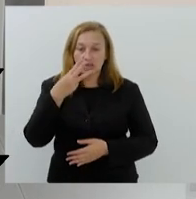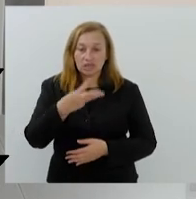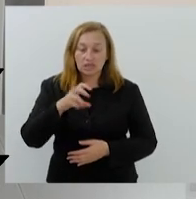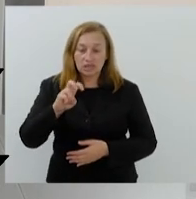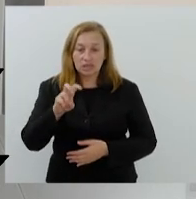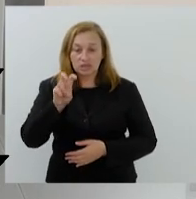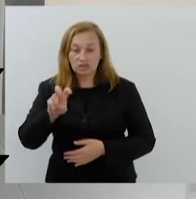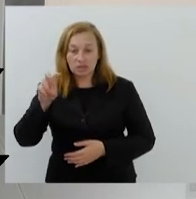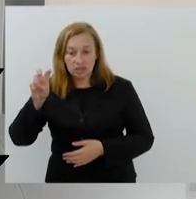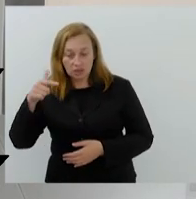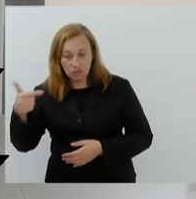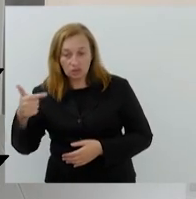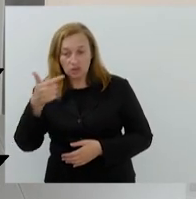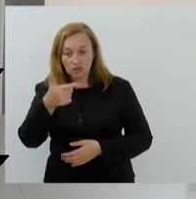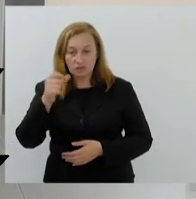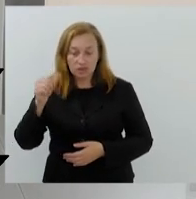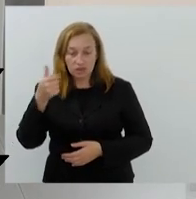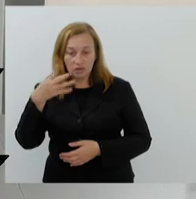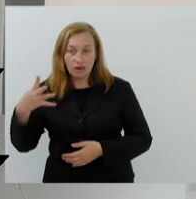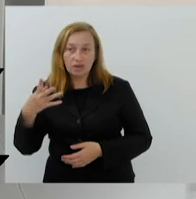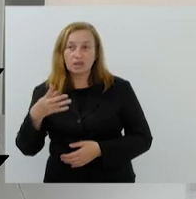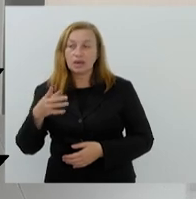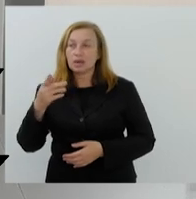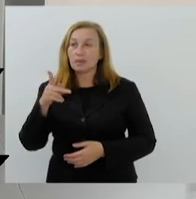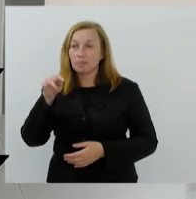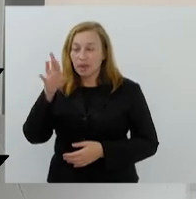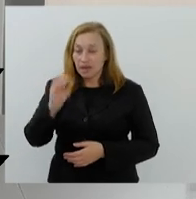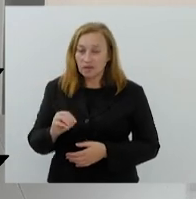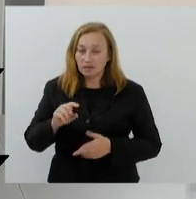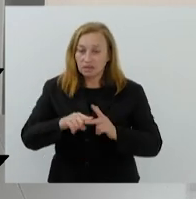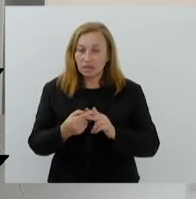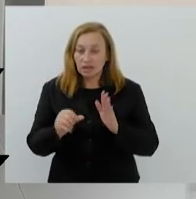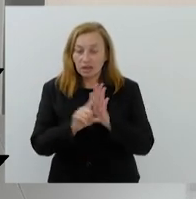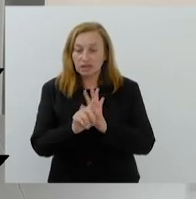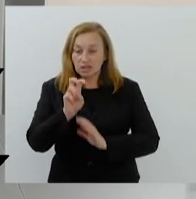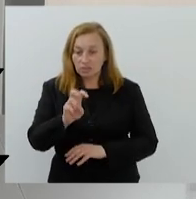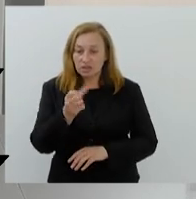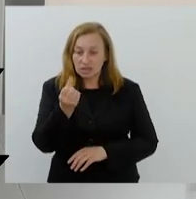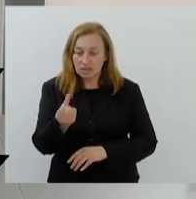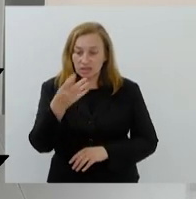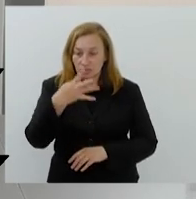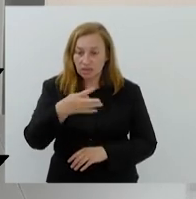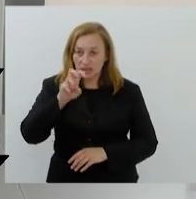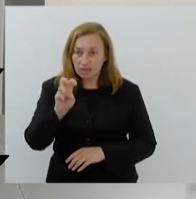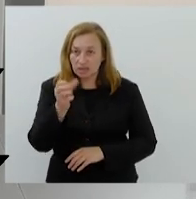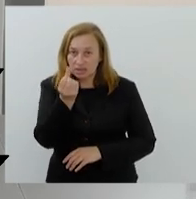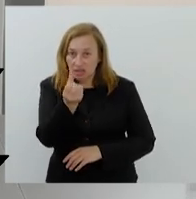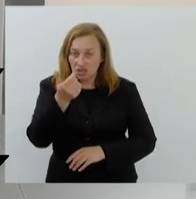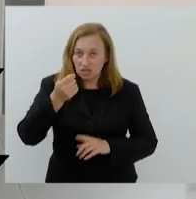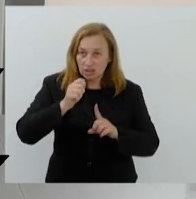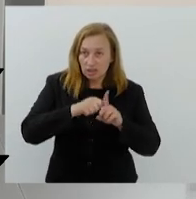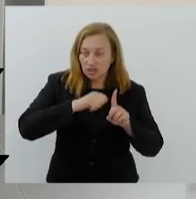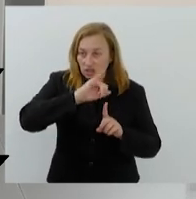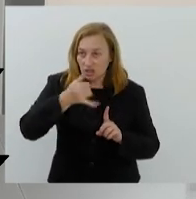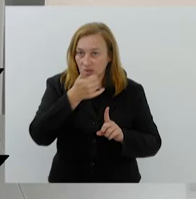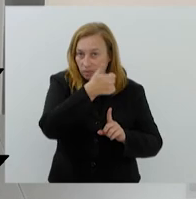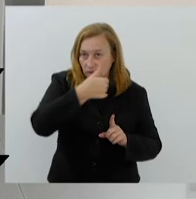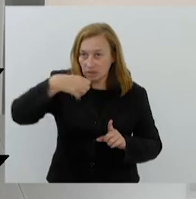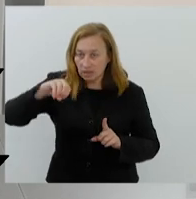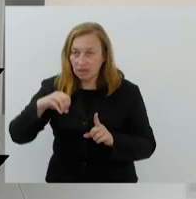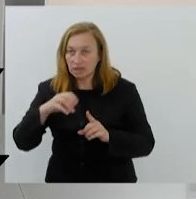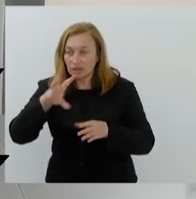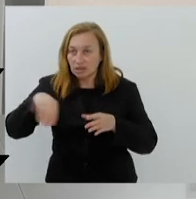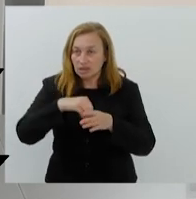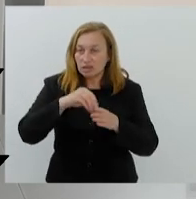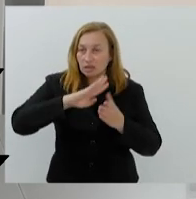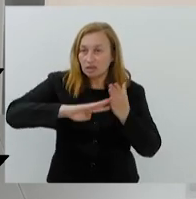3552 de 24, de autoria do Dr. Pedro Ricardo. Altera o anexo da Lei 5.645, de 6 de janeiro de 2010, para incluir no calendário oficial do